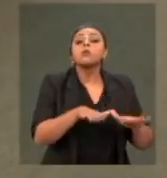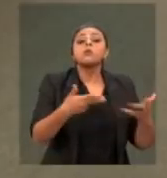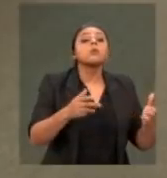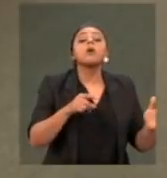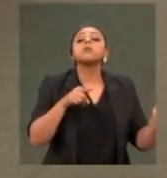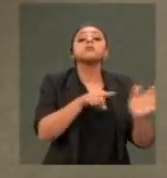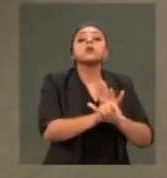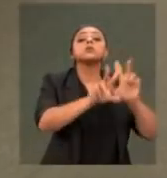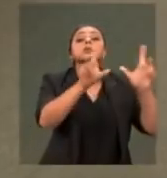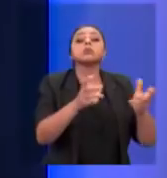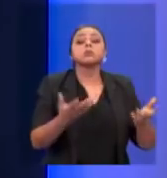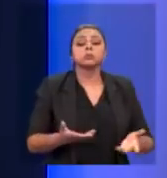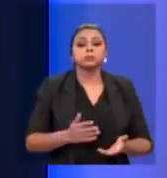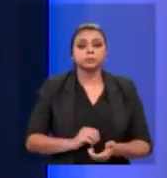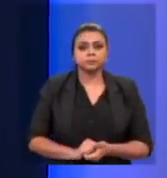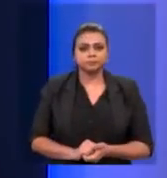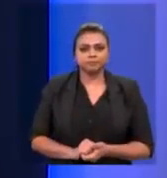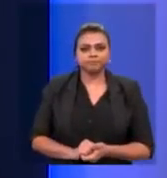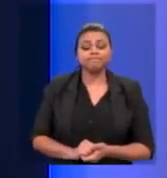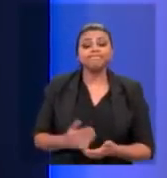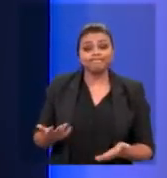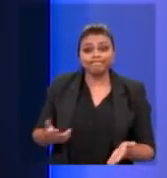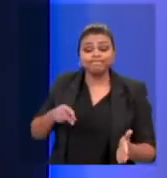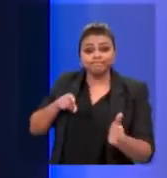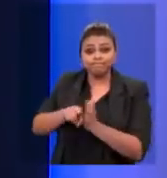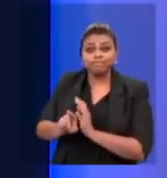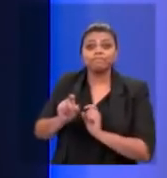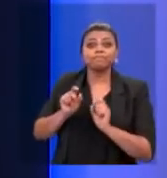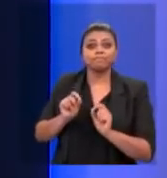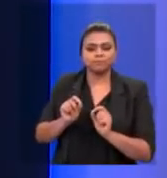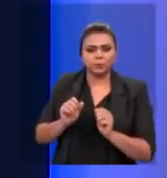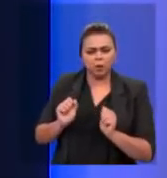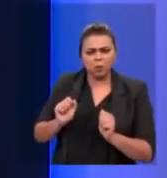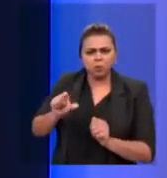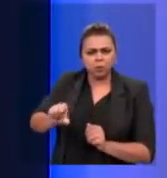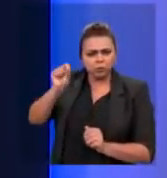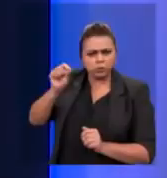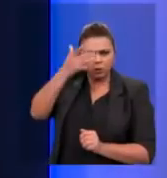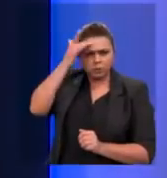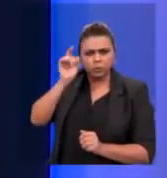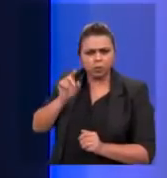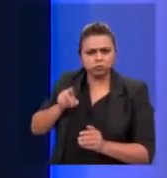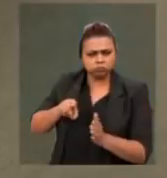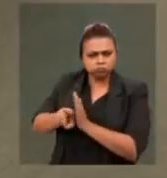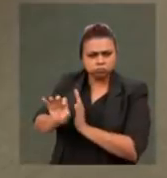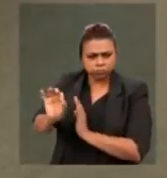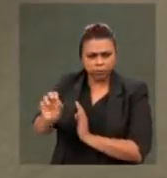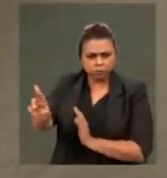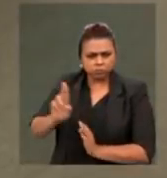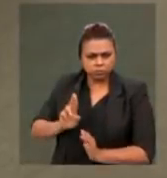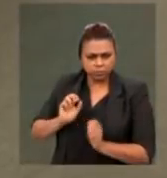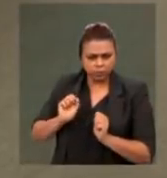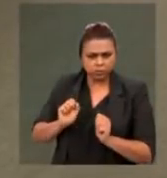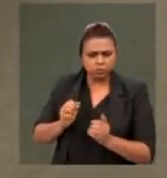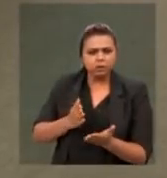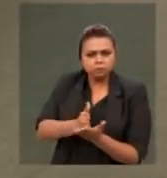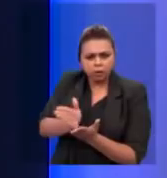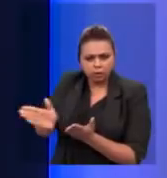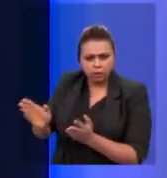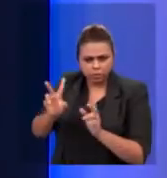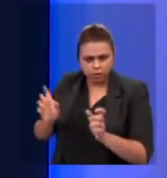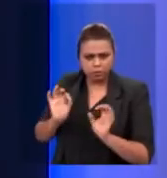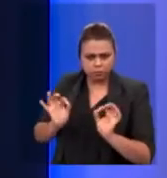sobre esse tema minha pergunta posso escolher já o tema é lembrada por favor